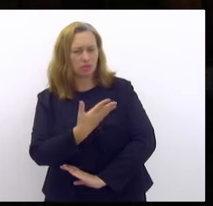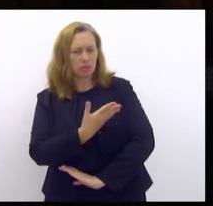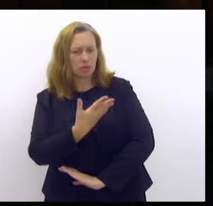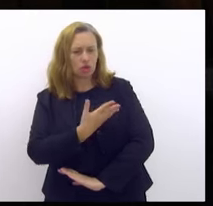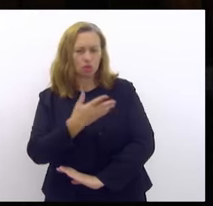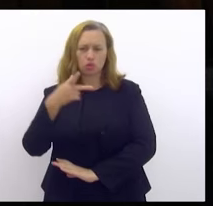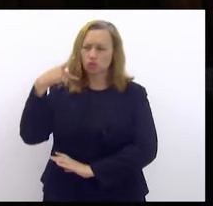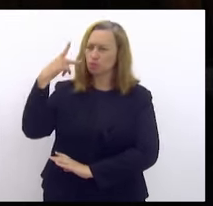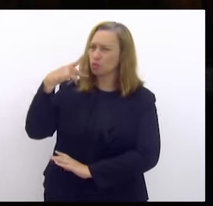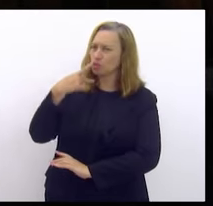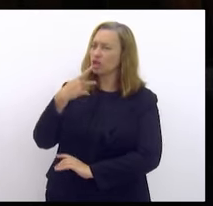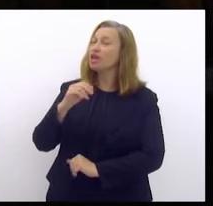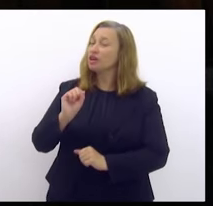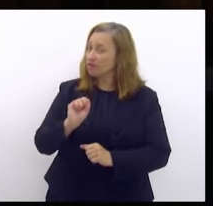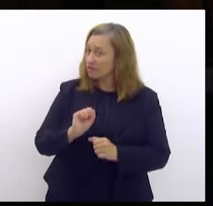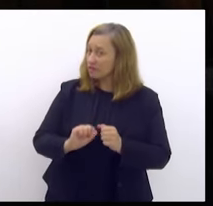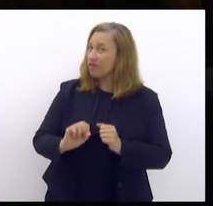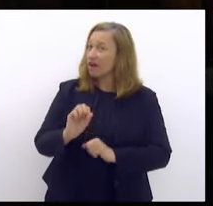está fazendo isso